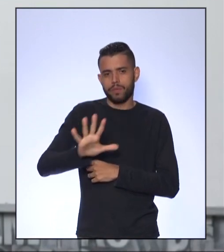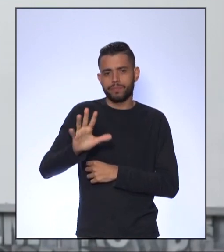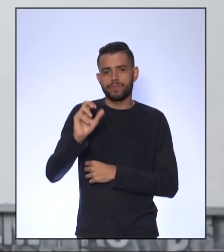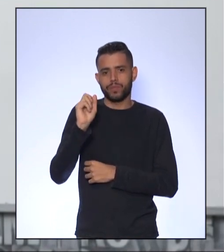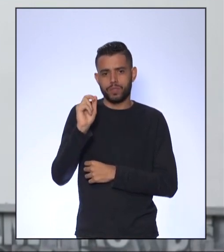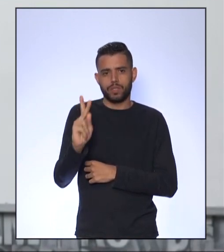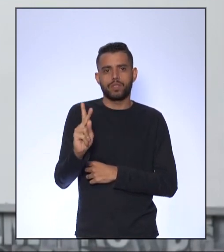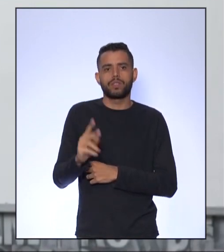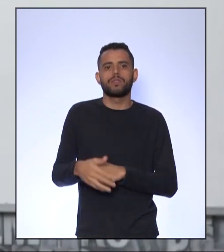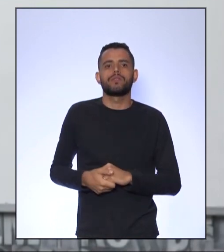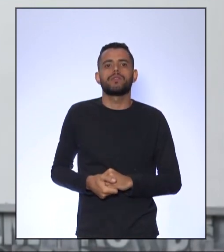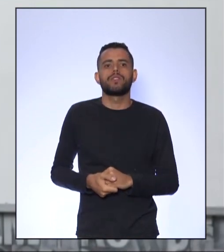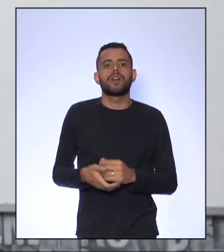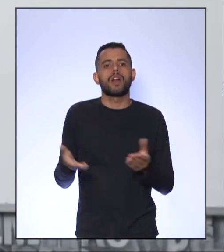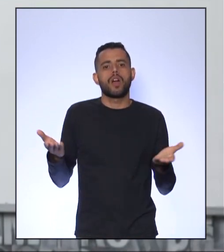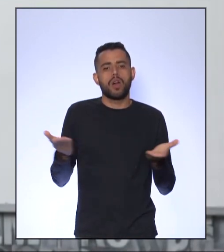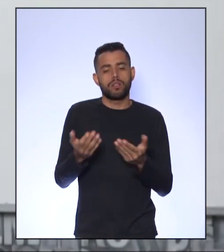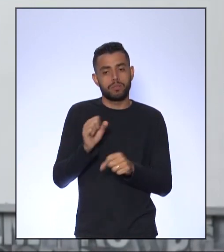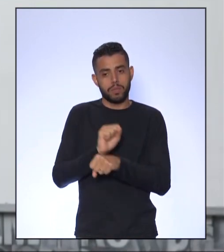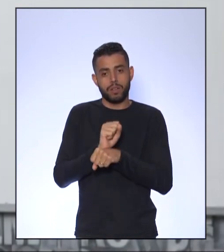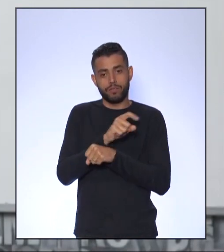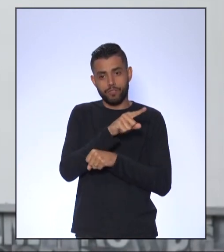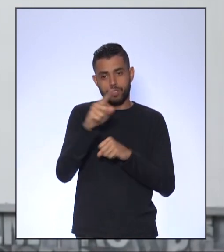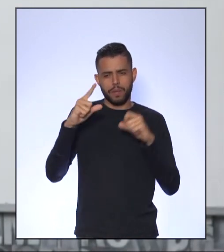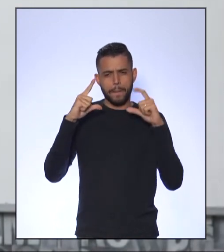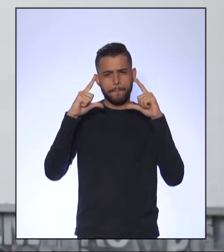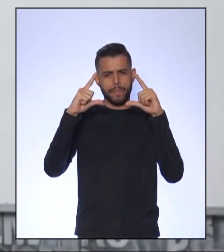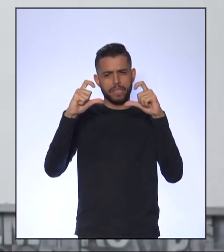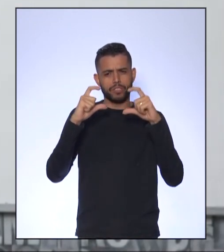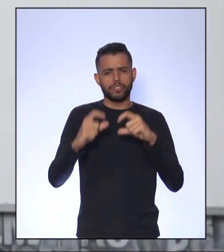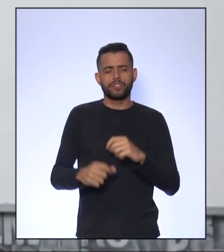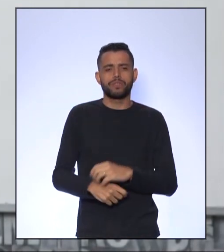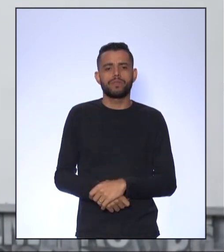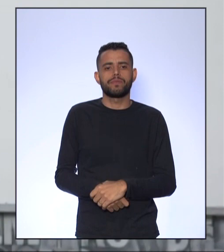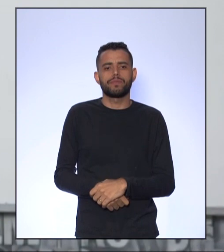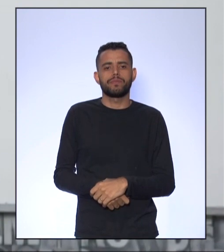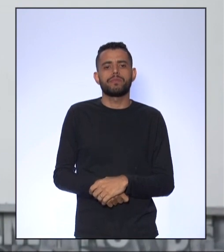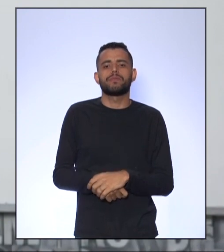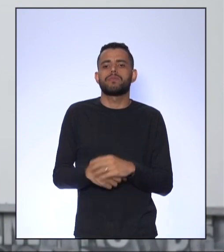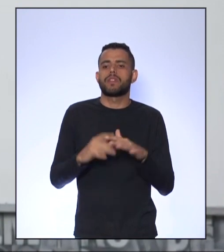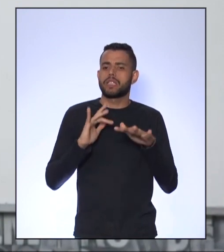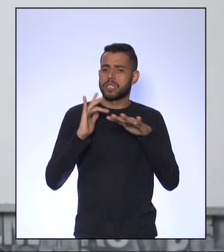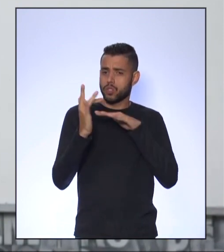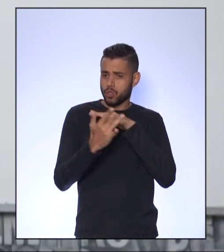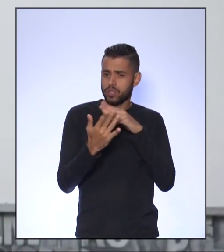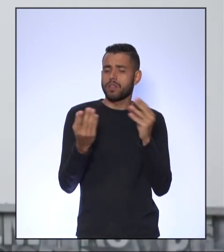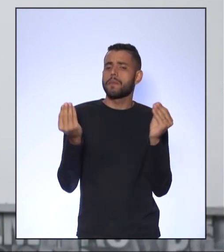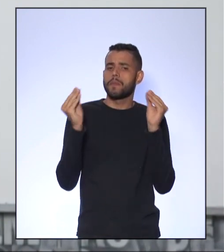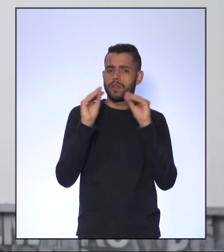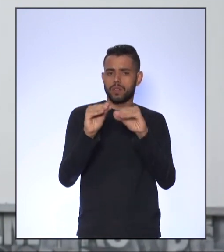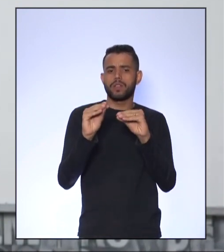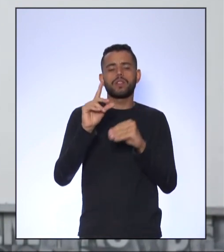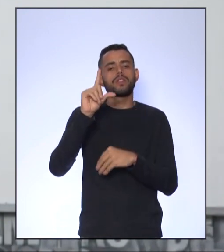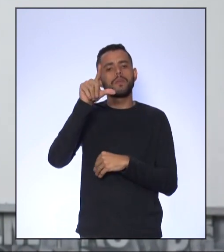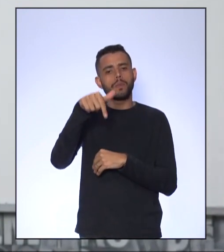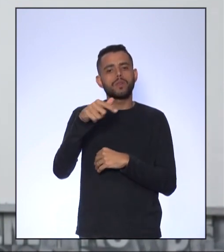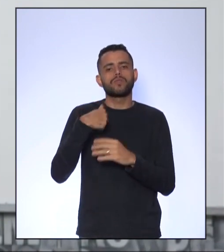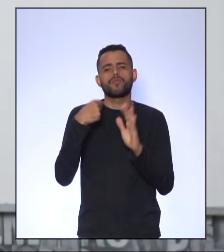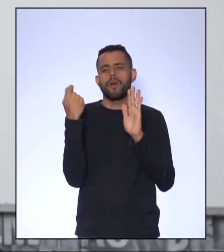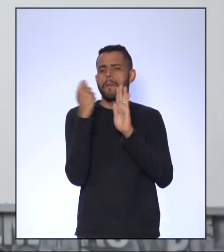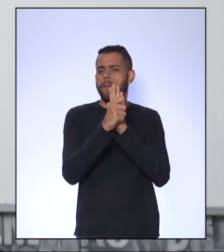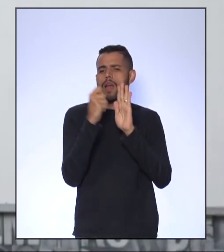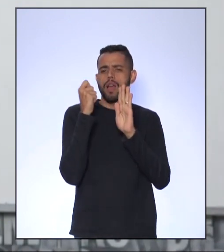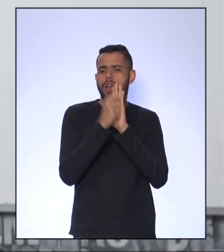disso, vou liberar aqui para você fazer o print e marcar as redes sociais e, posteriormente, já vou